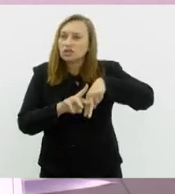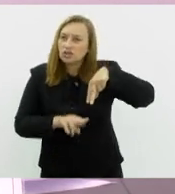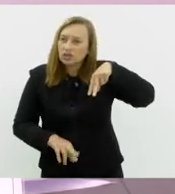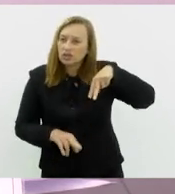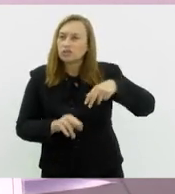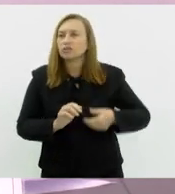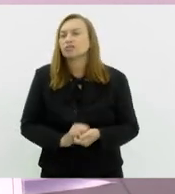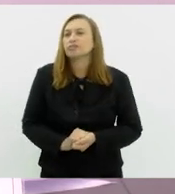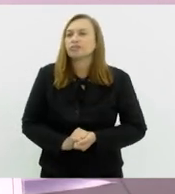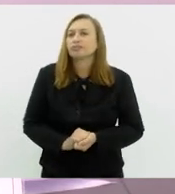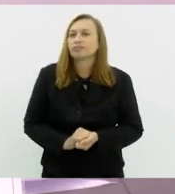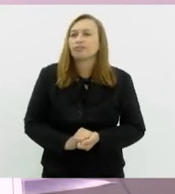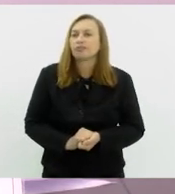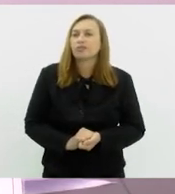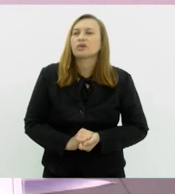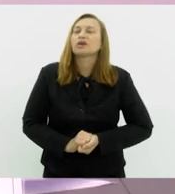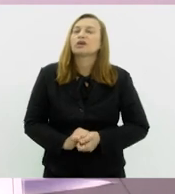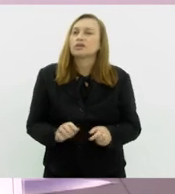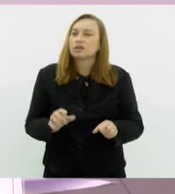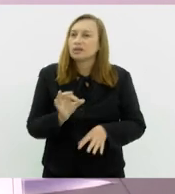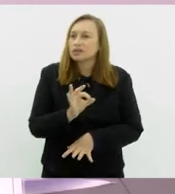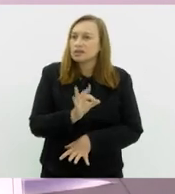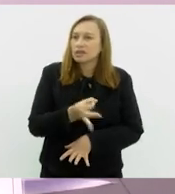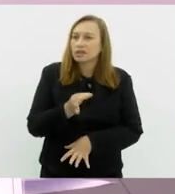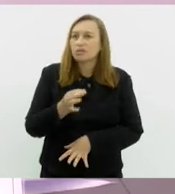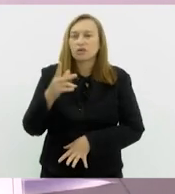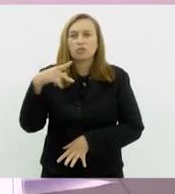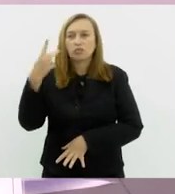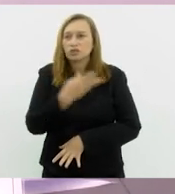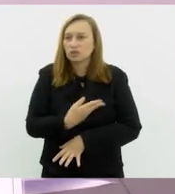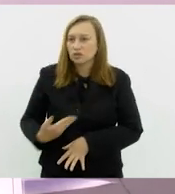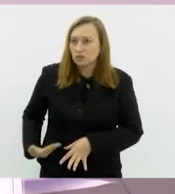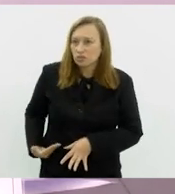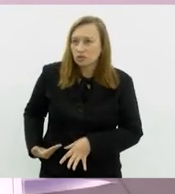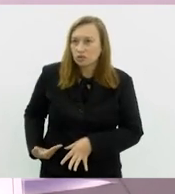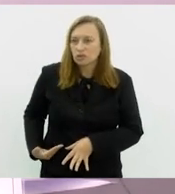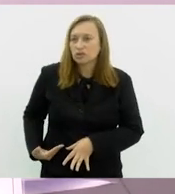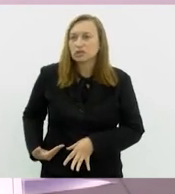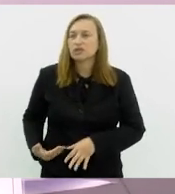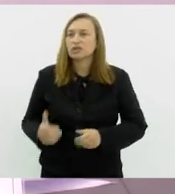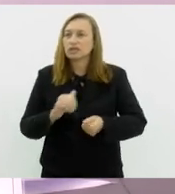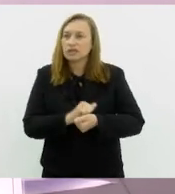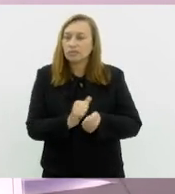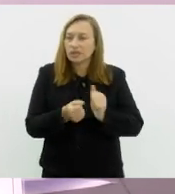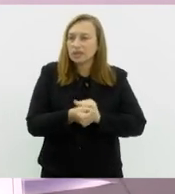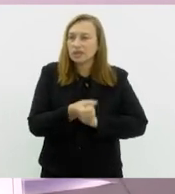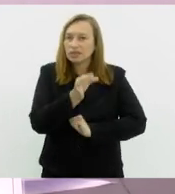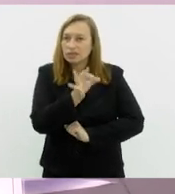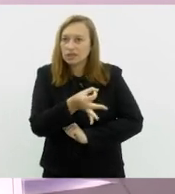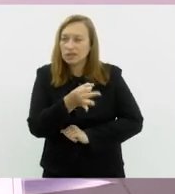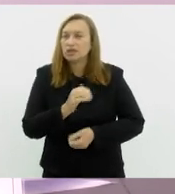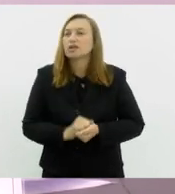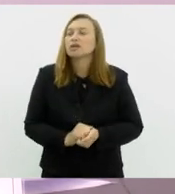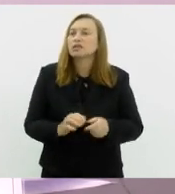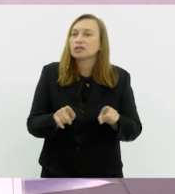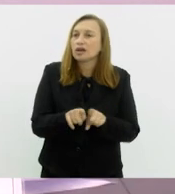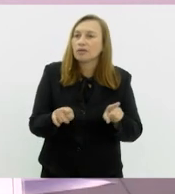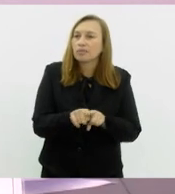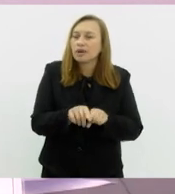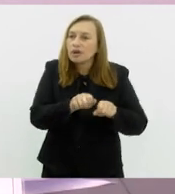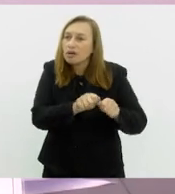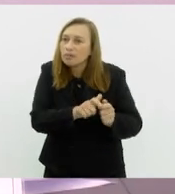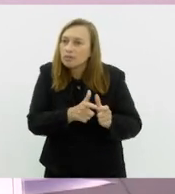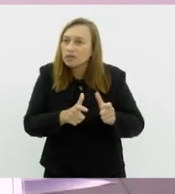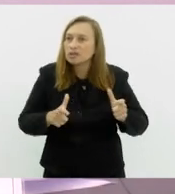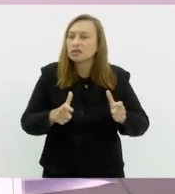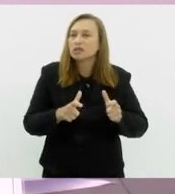sexualidade, justamente para subsidiar as políticas públicas adequadas e focadas, além de recomendar a ampliação da promoção